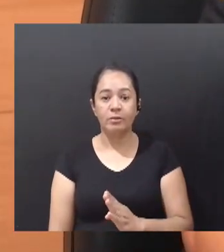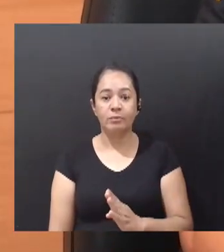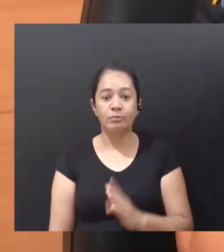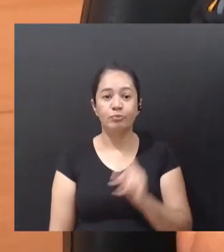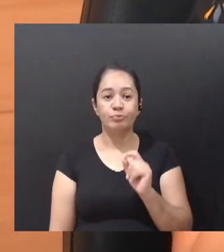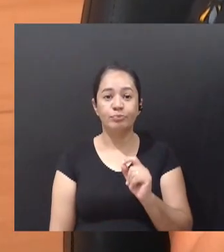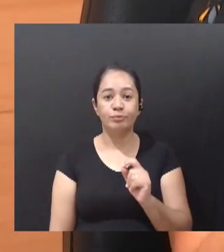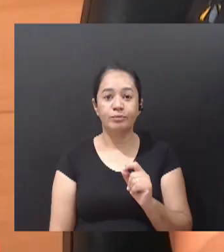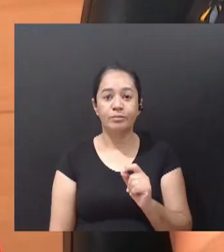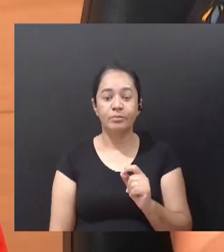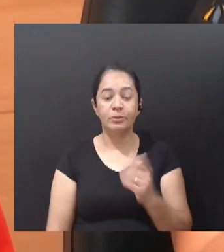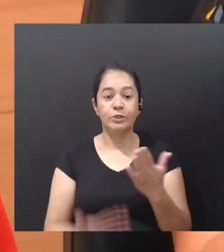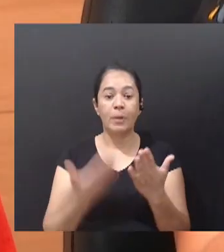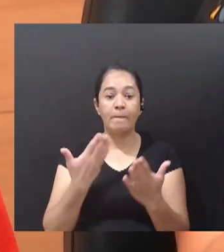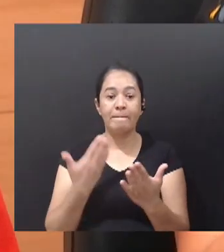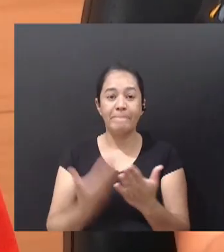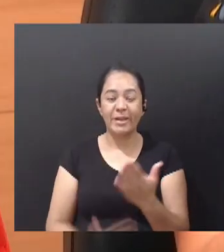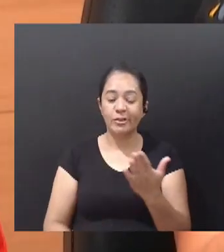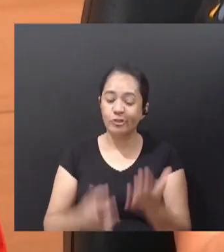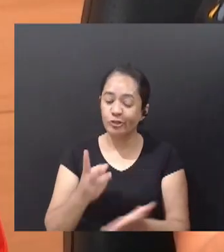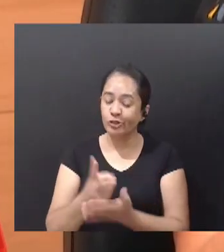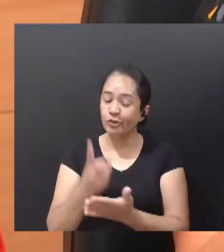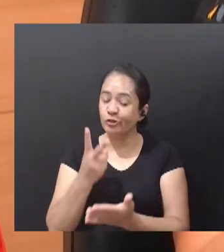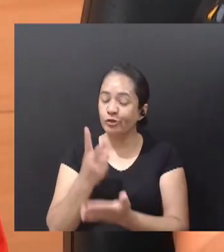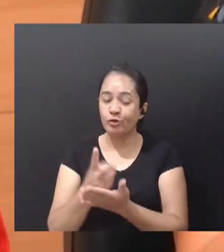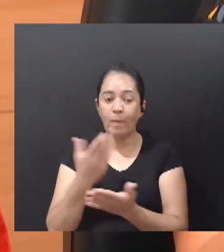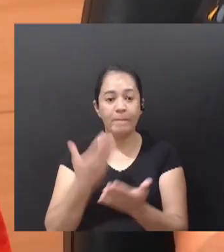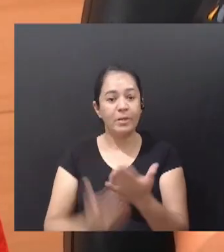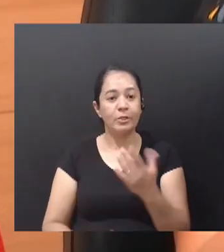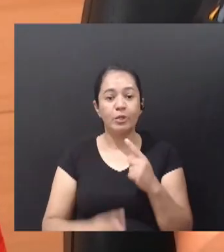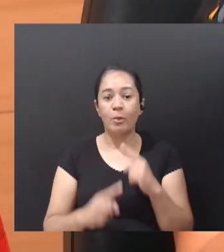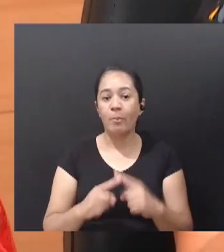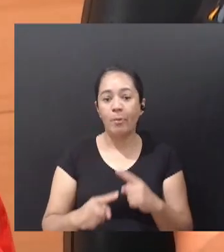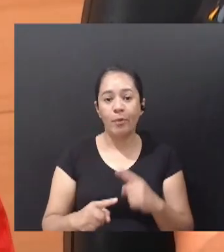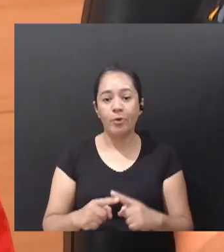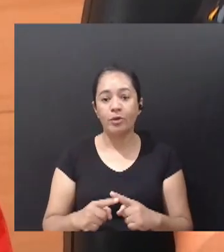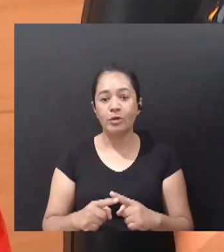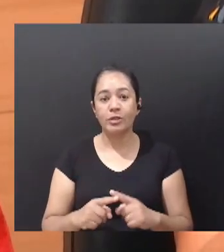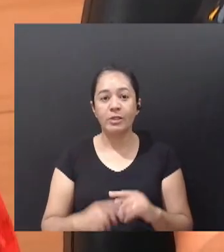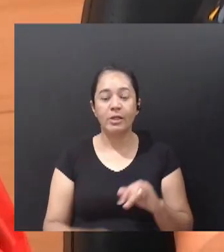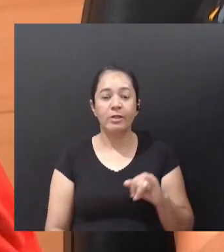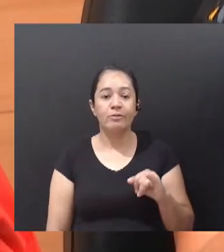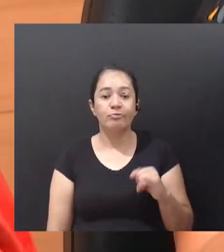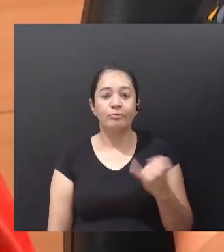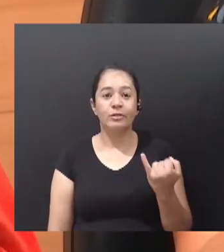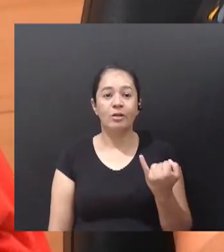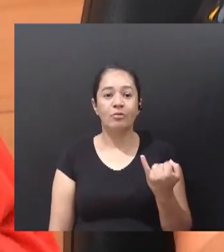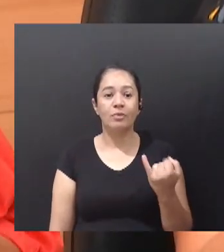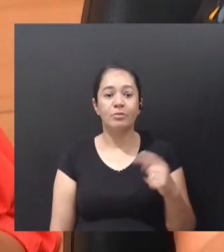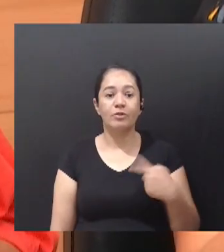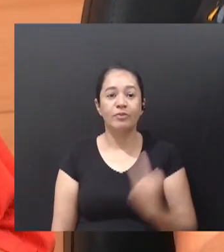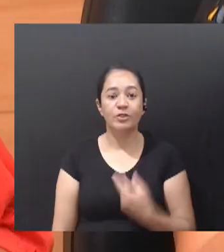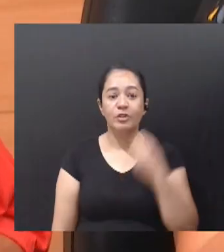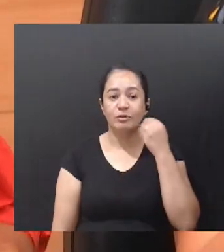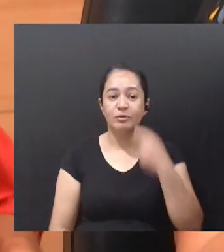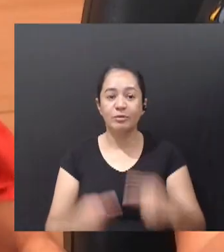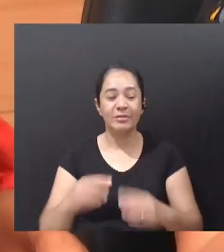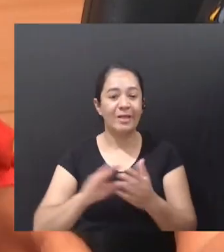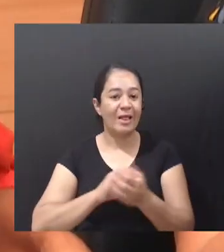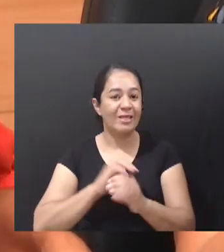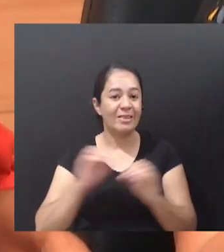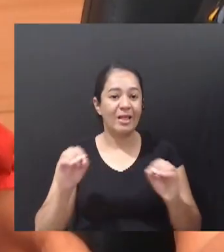ainda perde, e muito, por não ter aproveitado a nossa experiência política